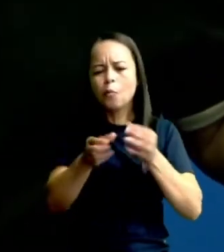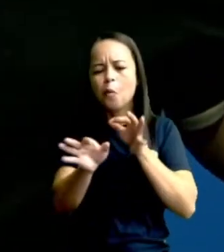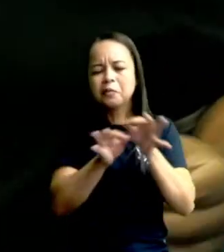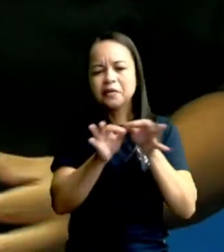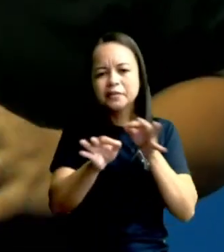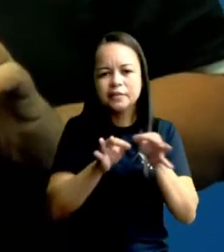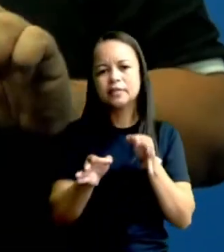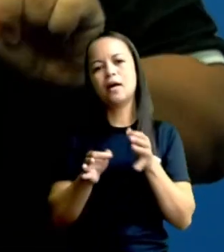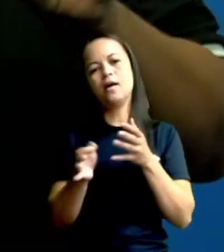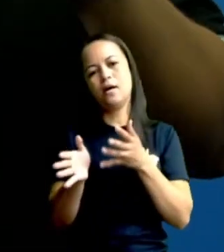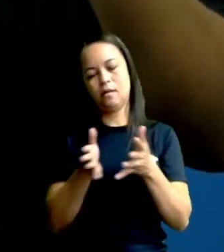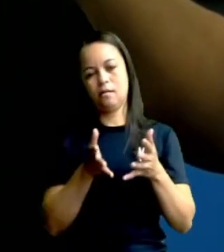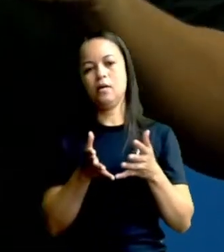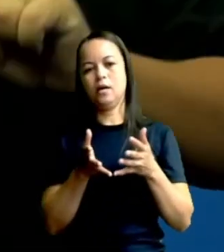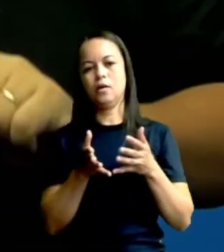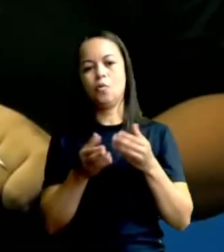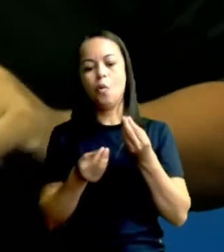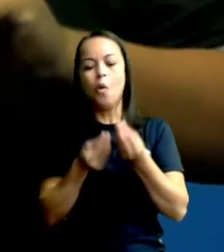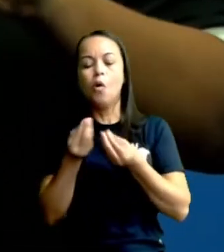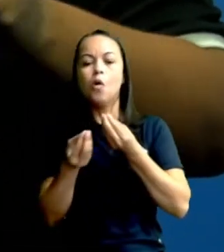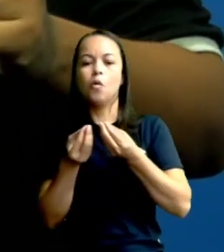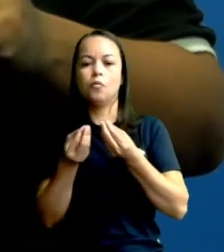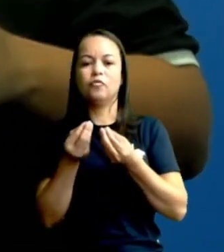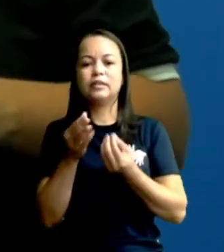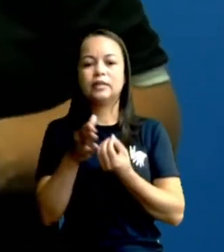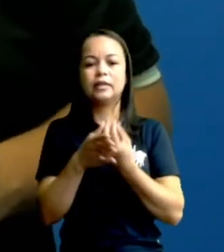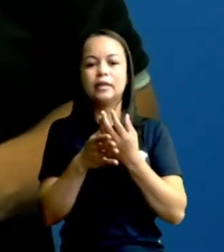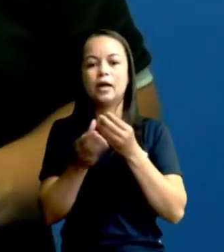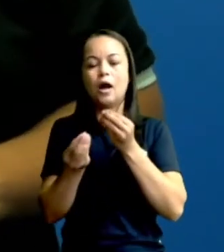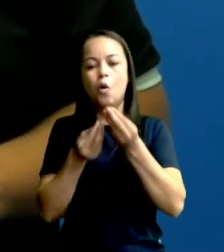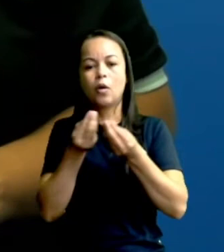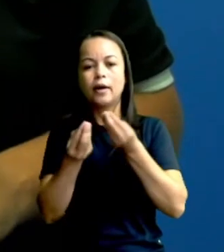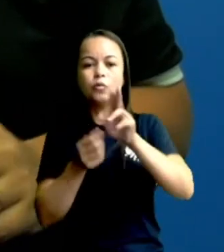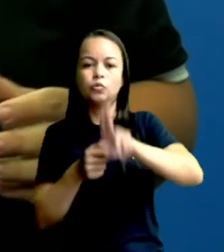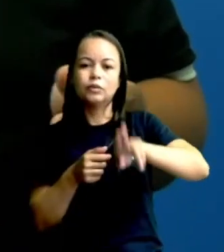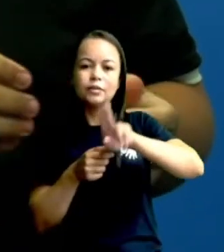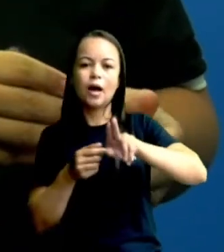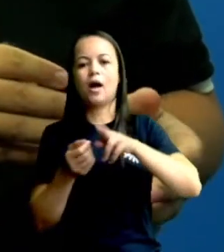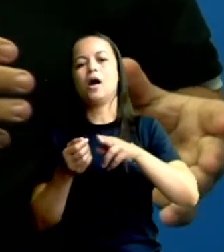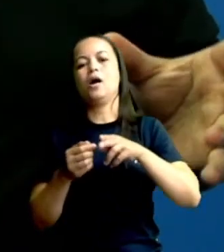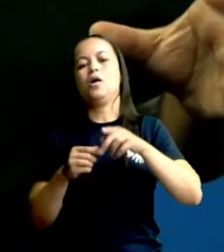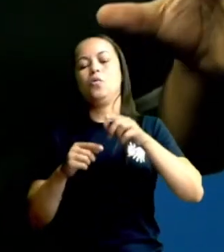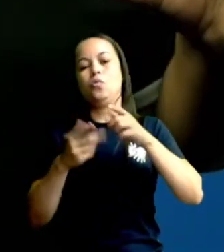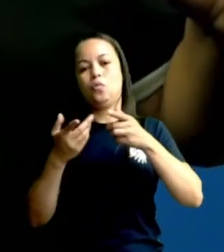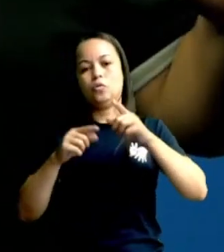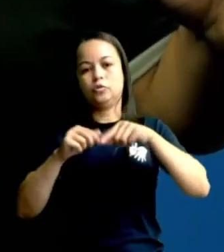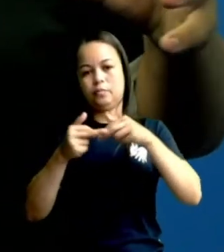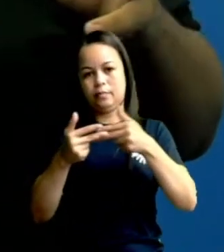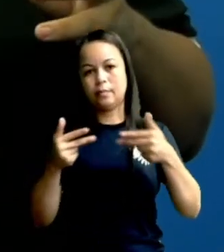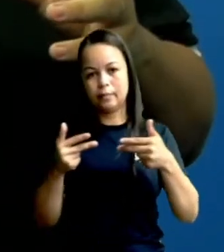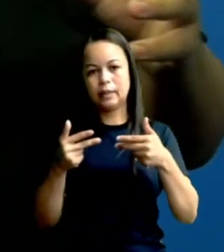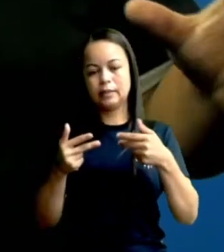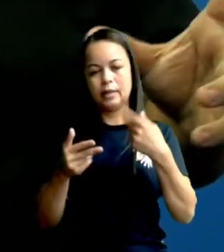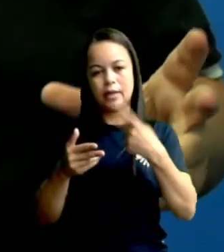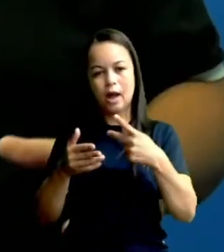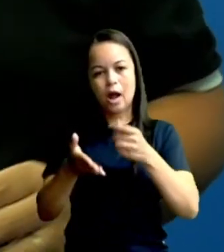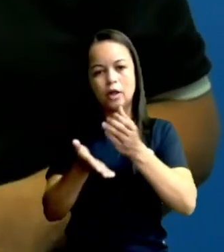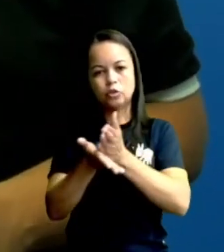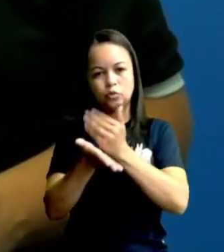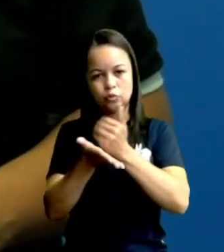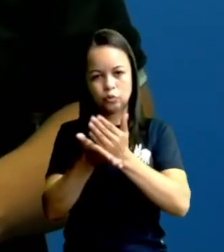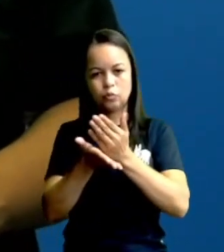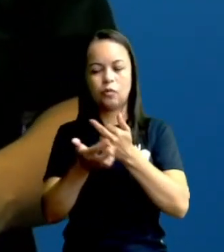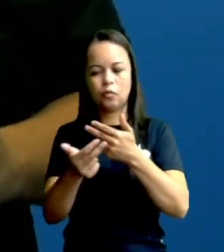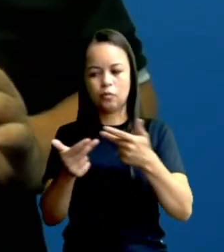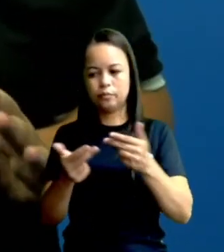vai fazer, como manipular os ingredientes, tá bom, gente? Dizendo as porções que vão